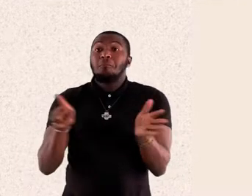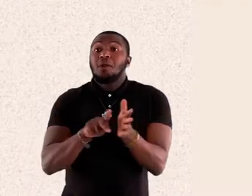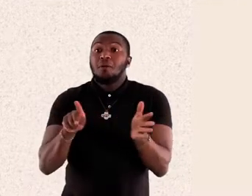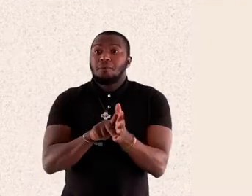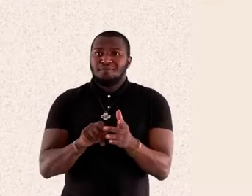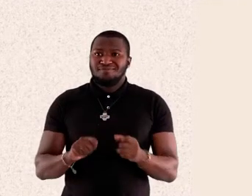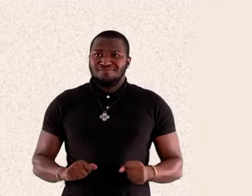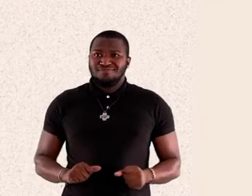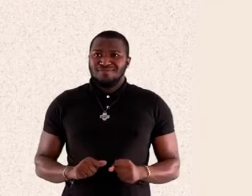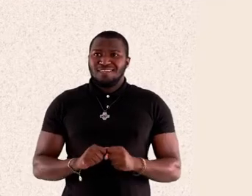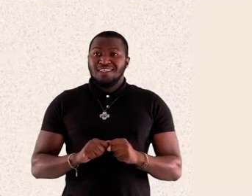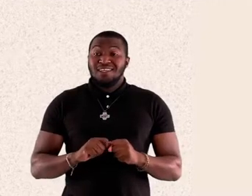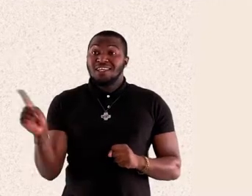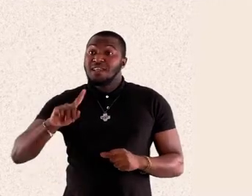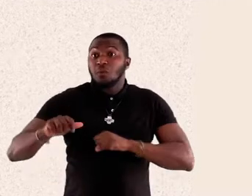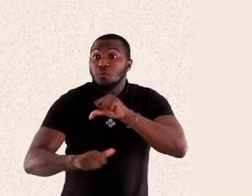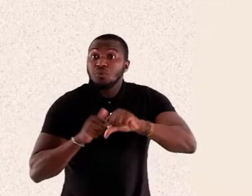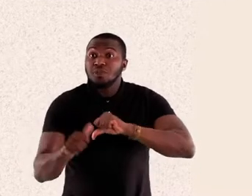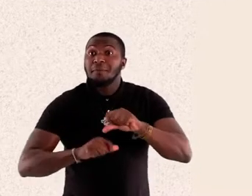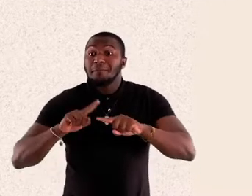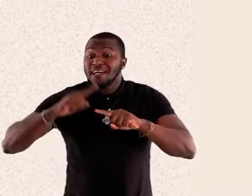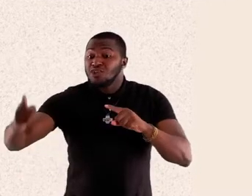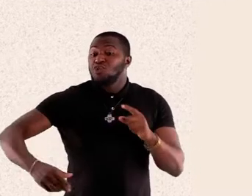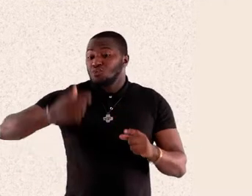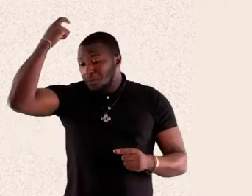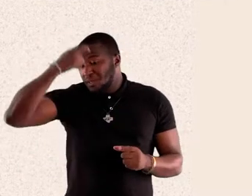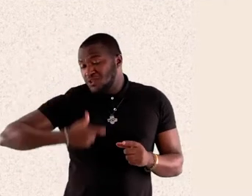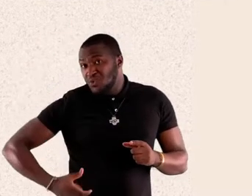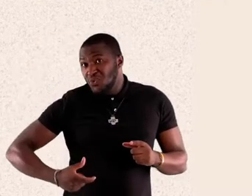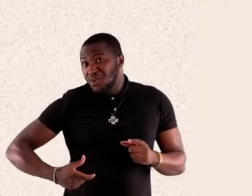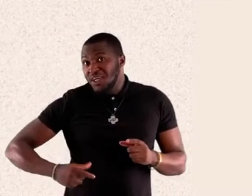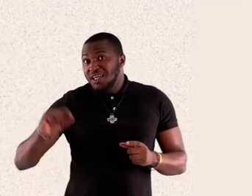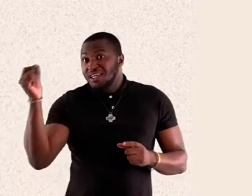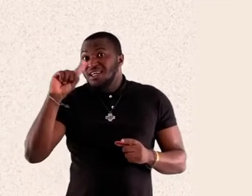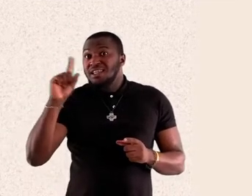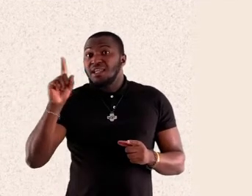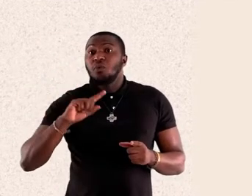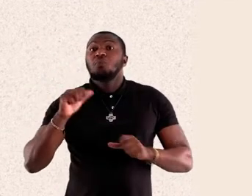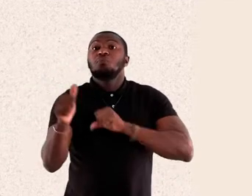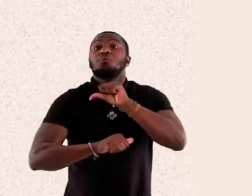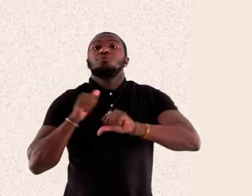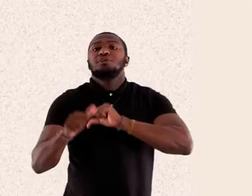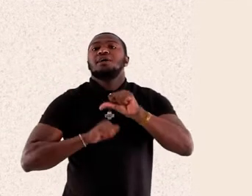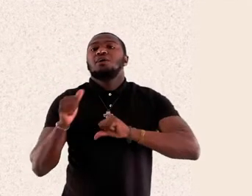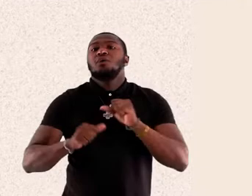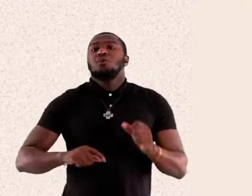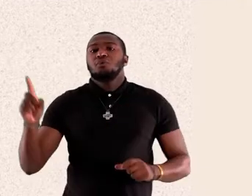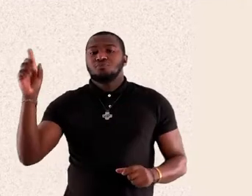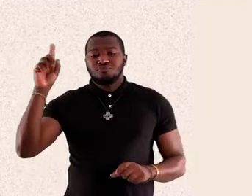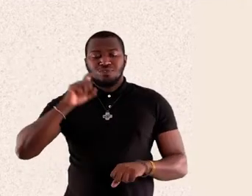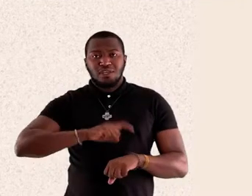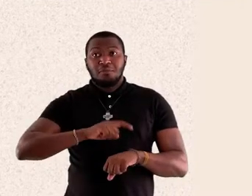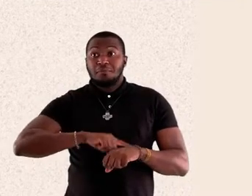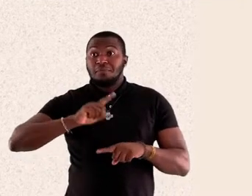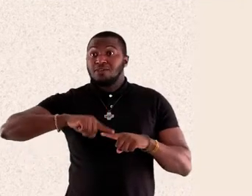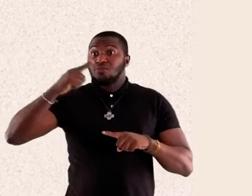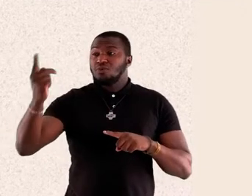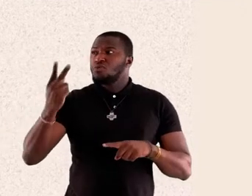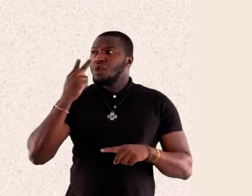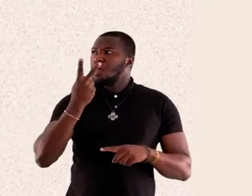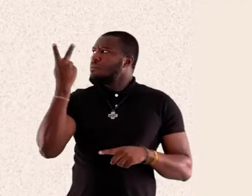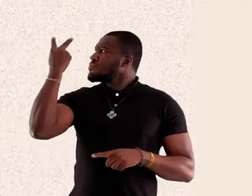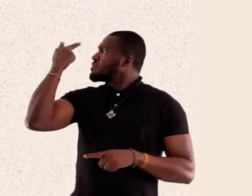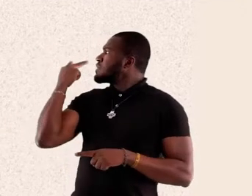né não de uma pessoa mas de um eu de algo que não mude com o tempo e quando a gente olha lá para nossa